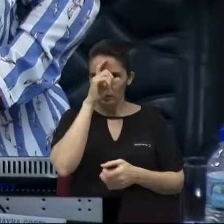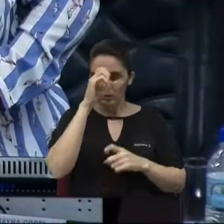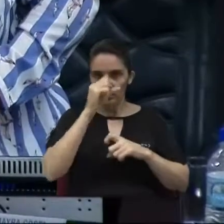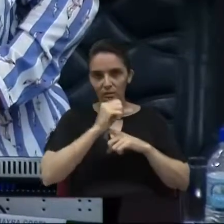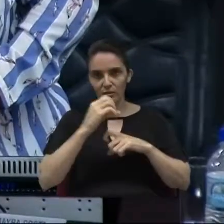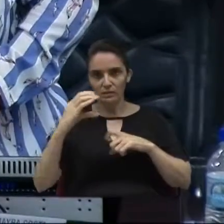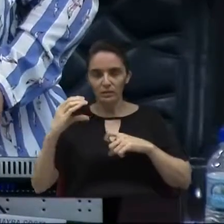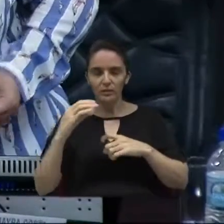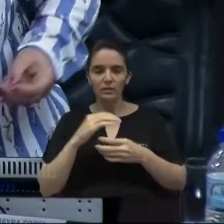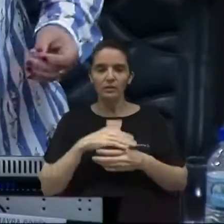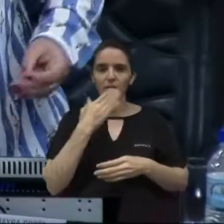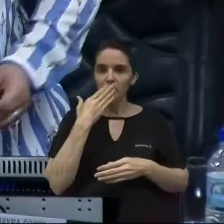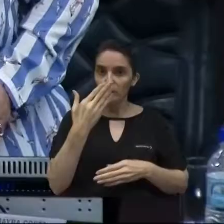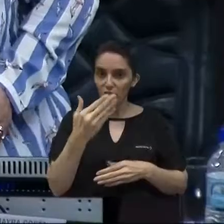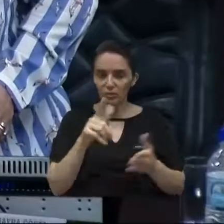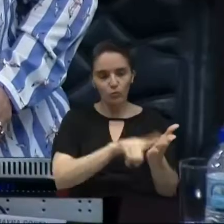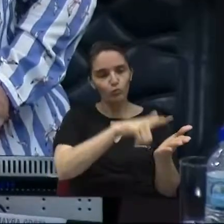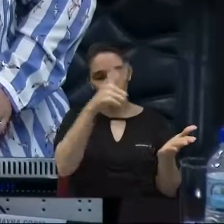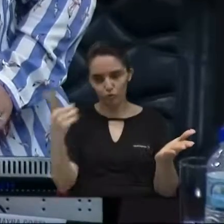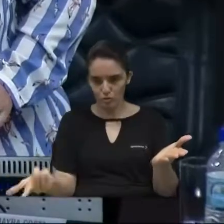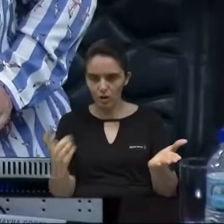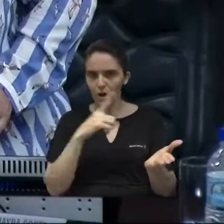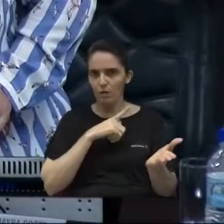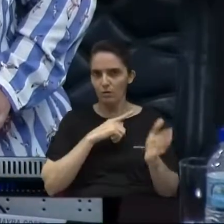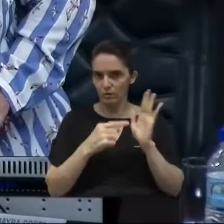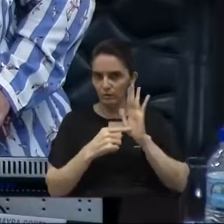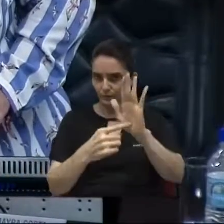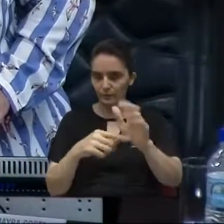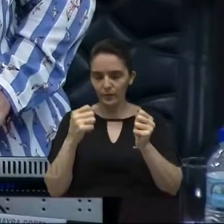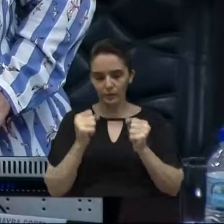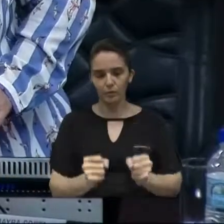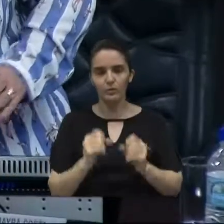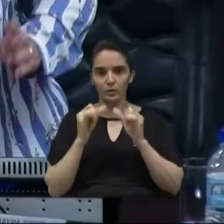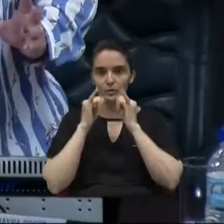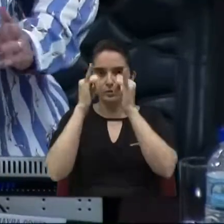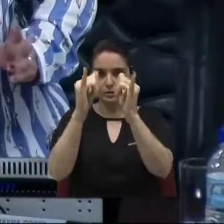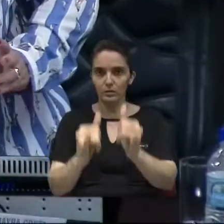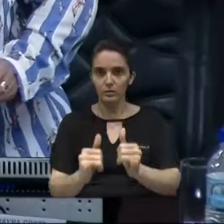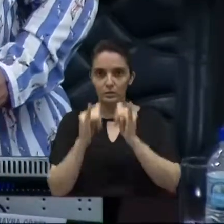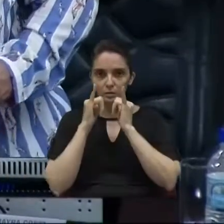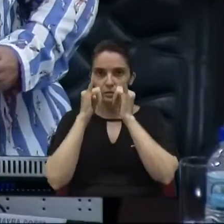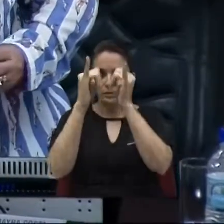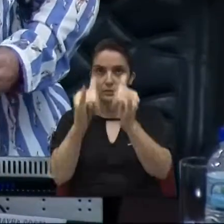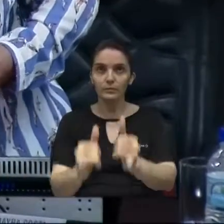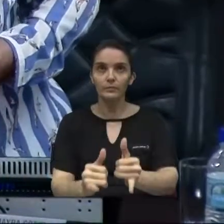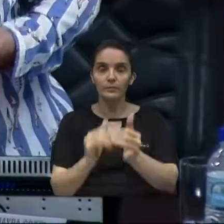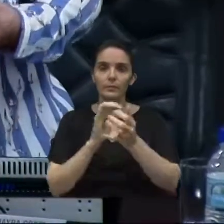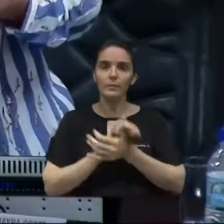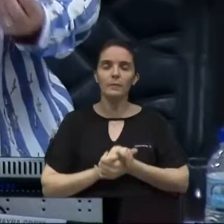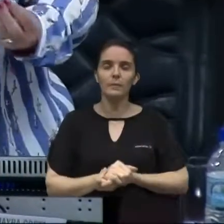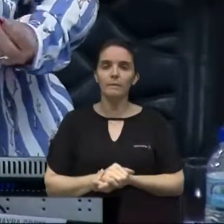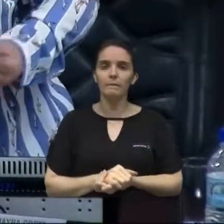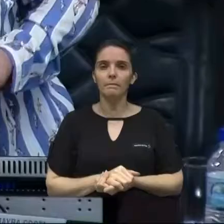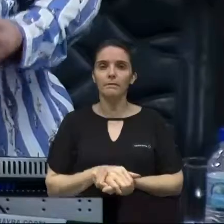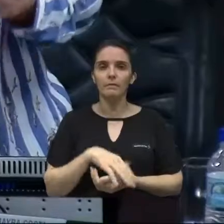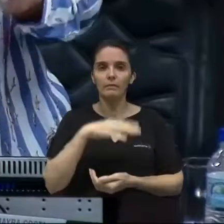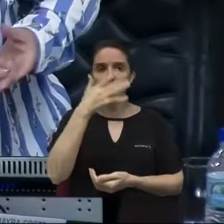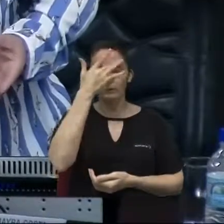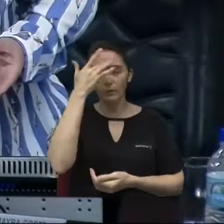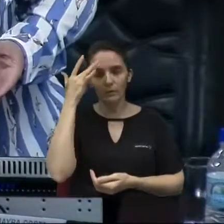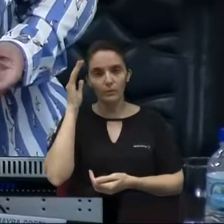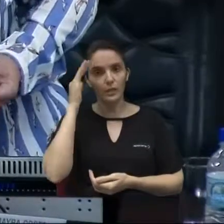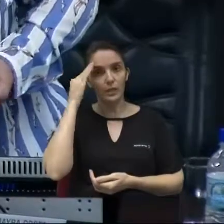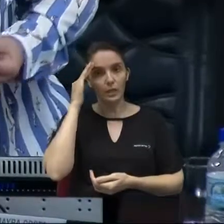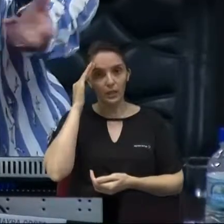desse foi matéria de jornal, poderíamos estar fazendo uma campanha, né? Nesse sentido das pessoas entenderem,